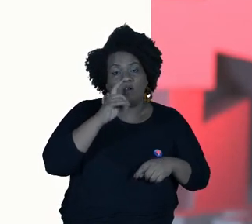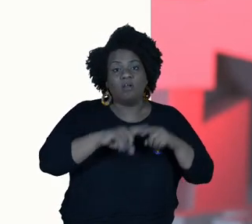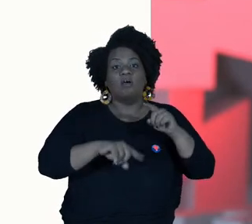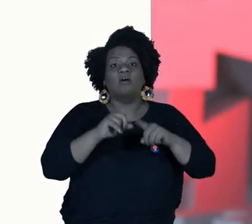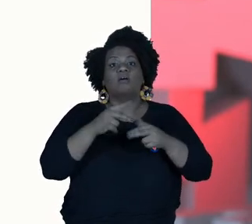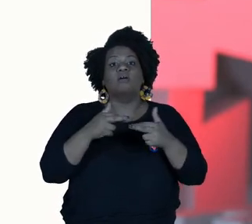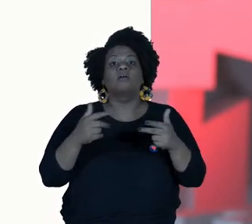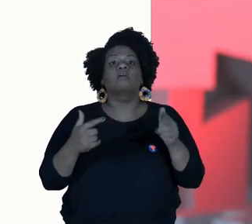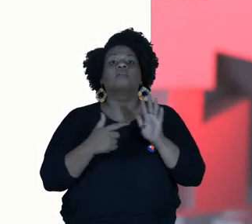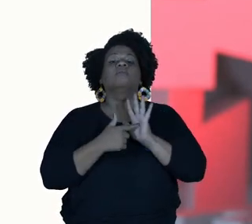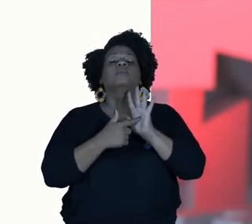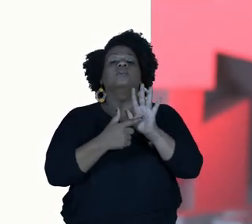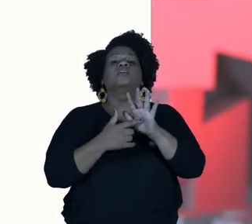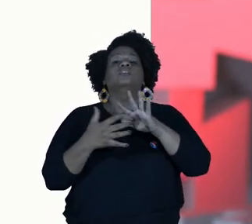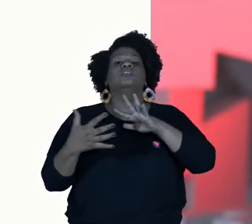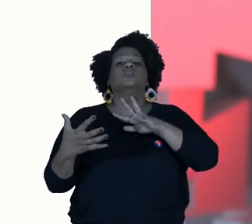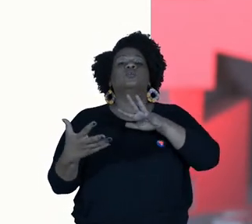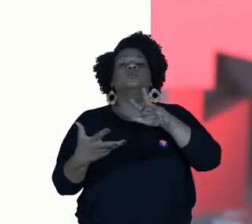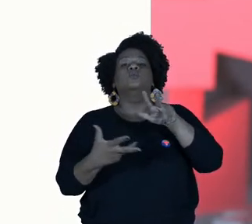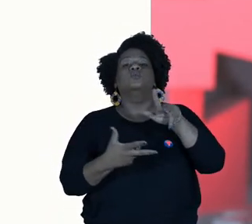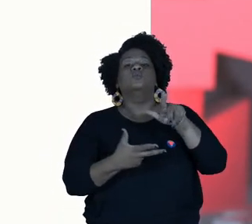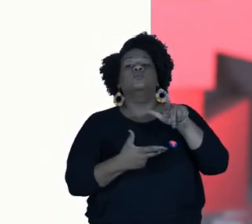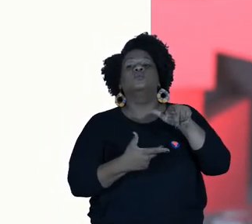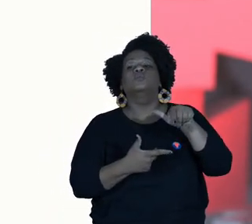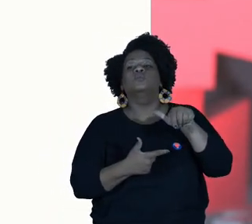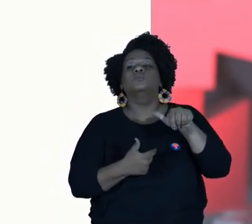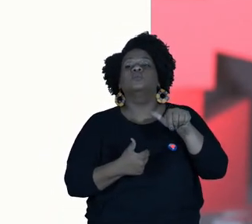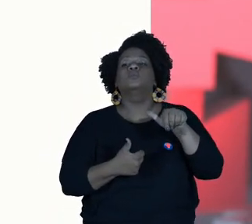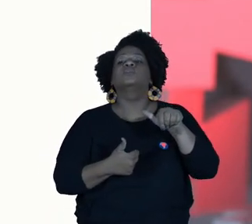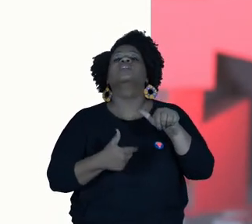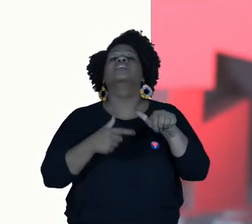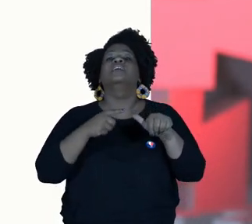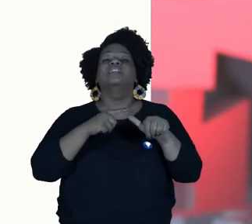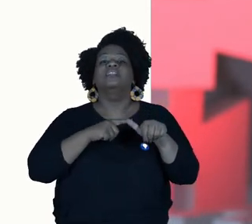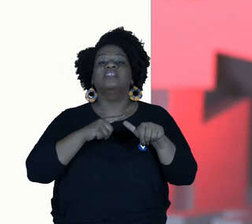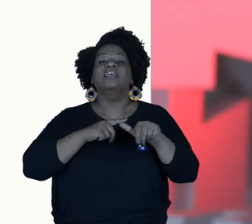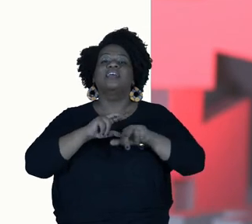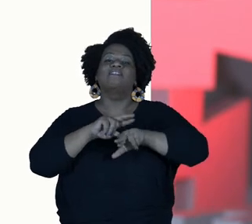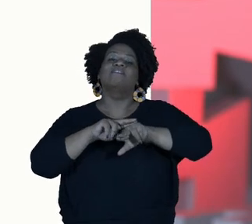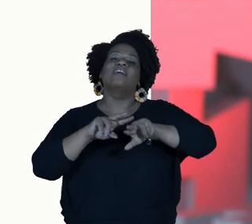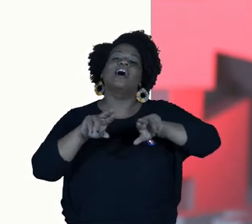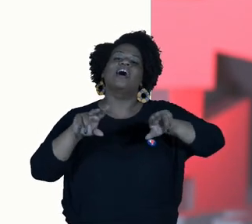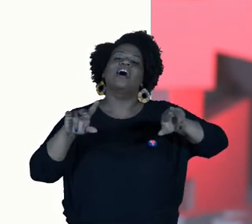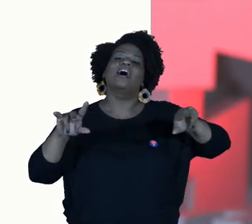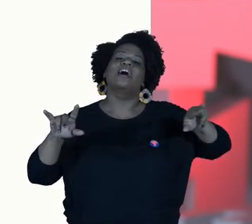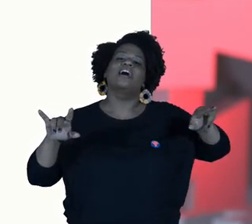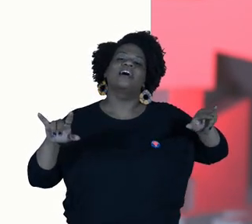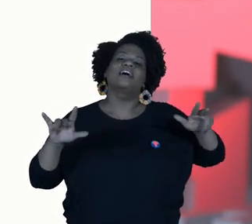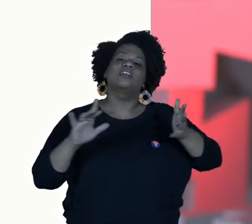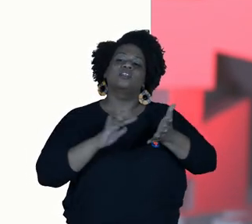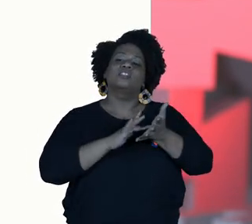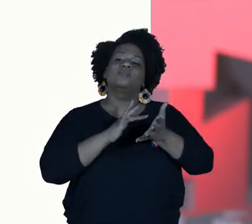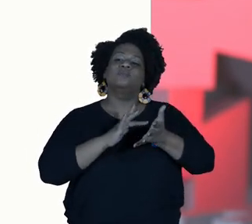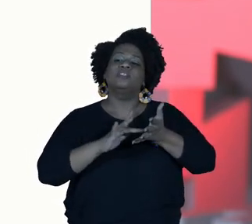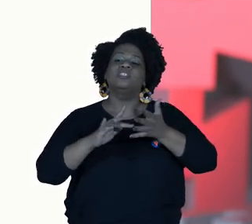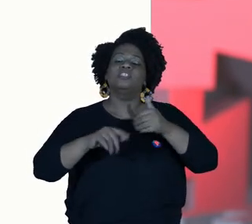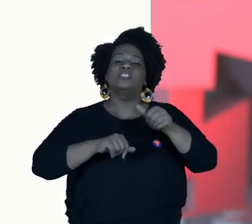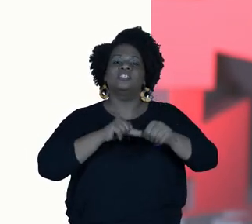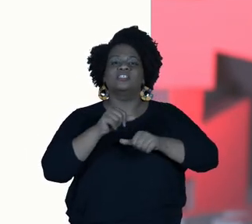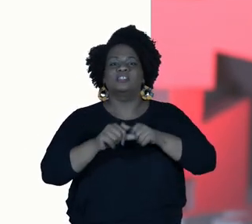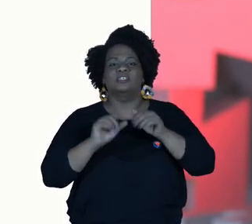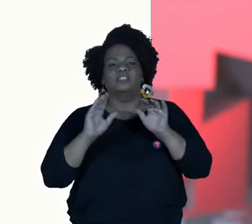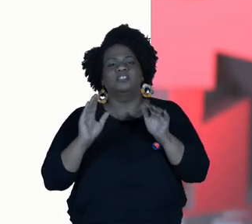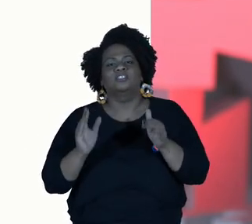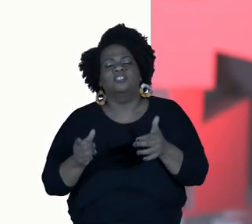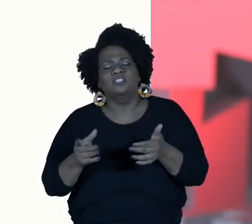Mundo. Então, é uma ópera multimídia. Então, ele é uma espécie